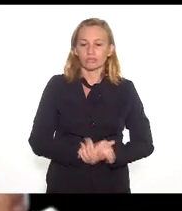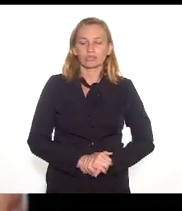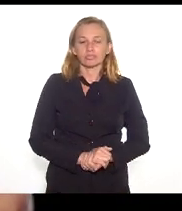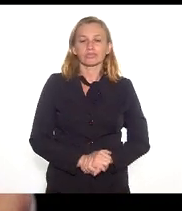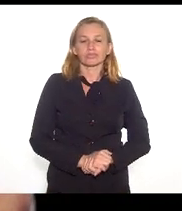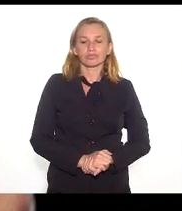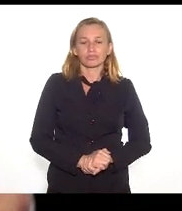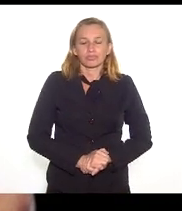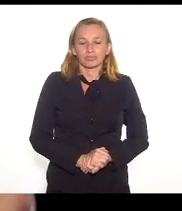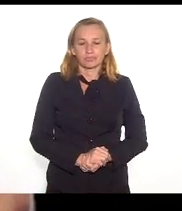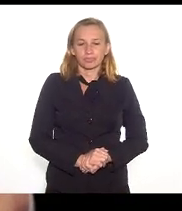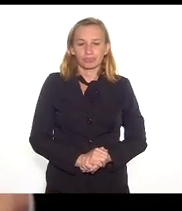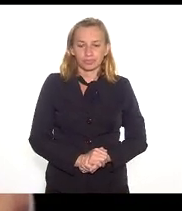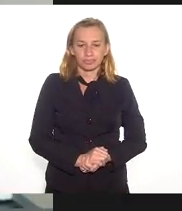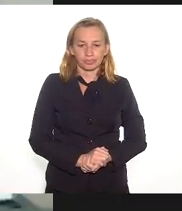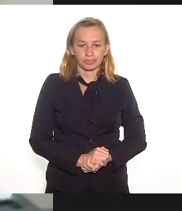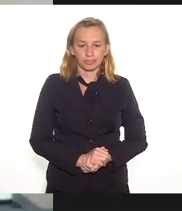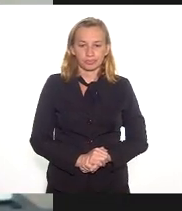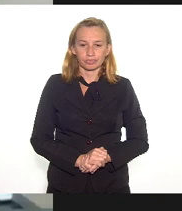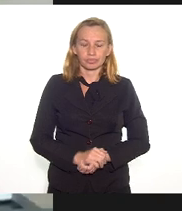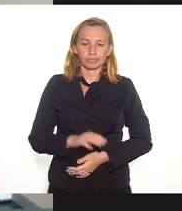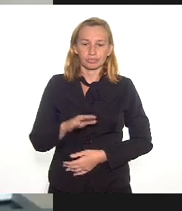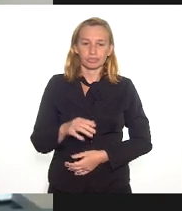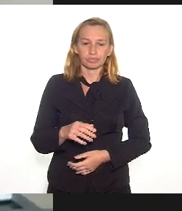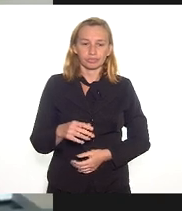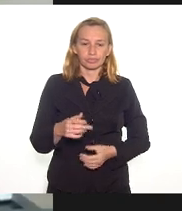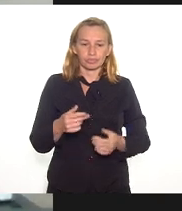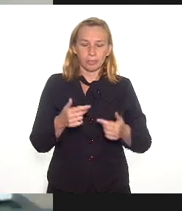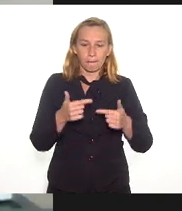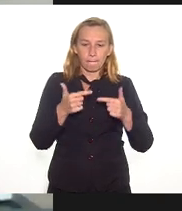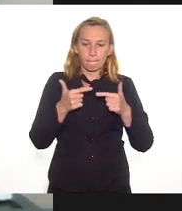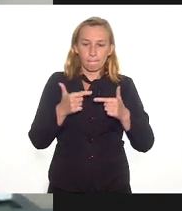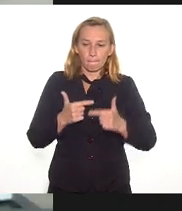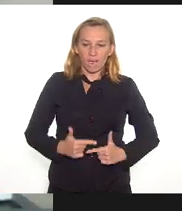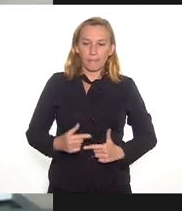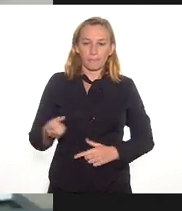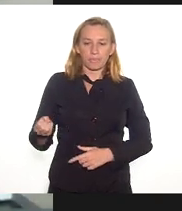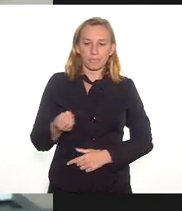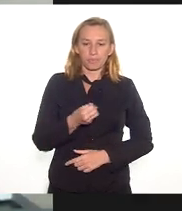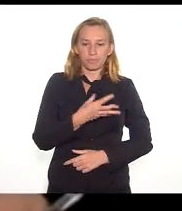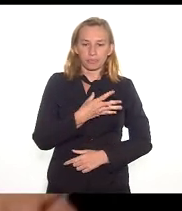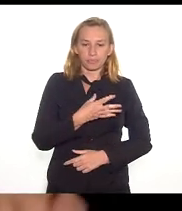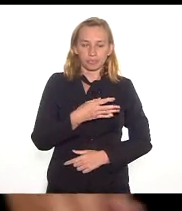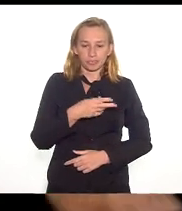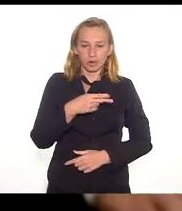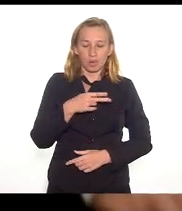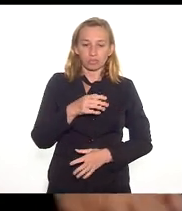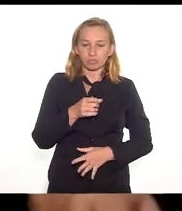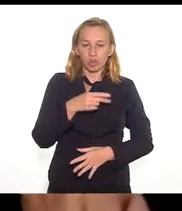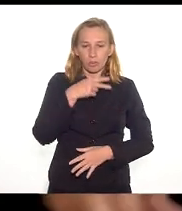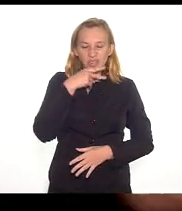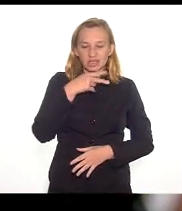à publicação. Abstenção do pessoal, senhor presidente, por favor. Abstenção do pessoal.